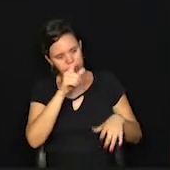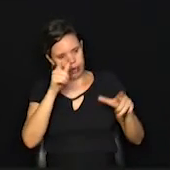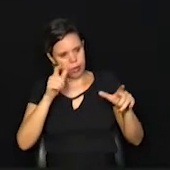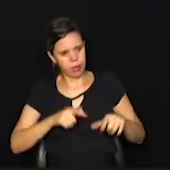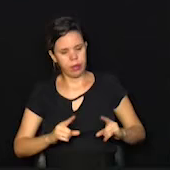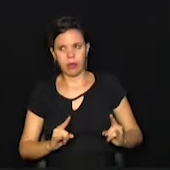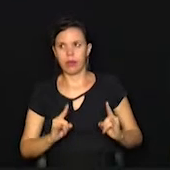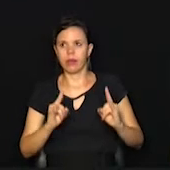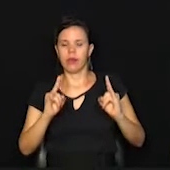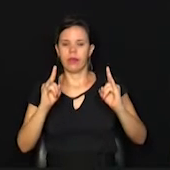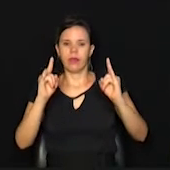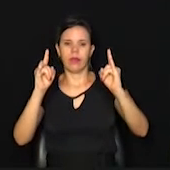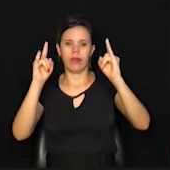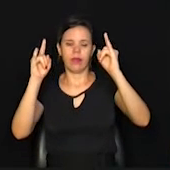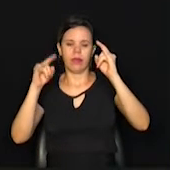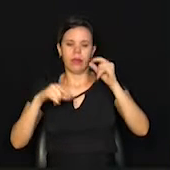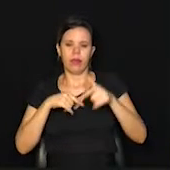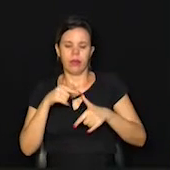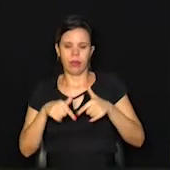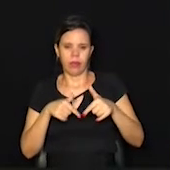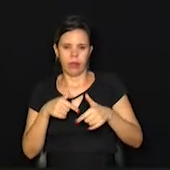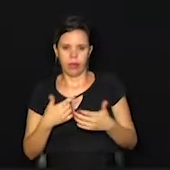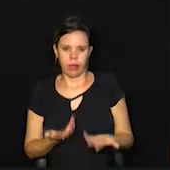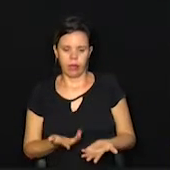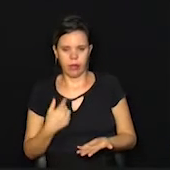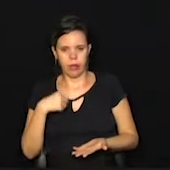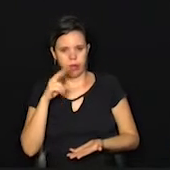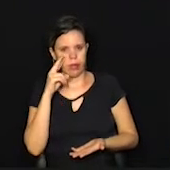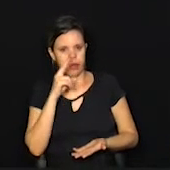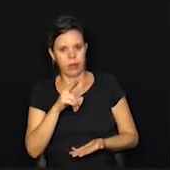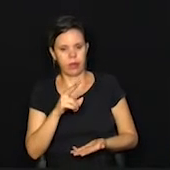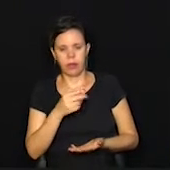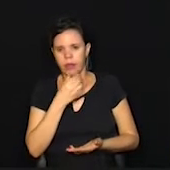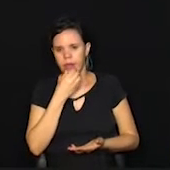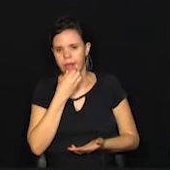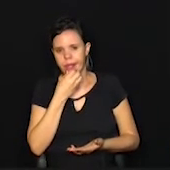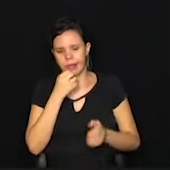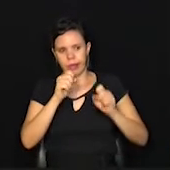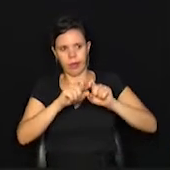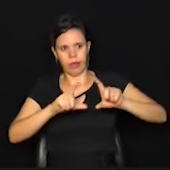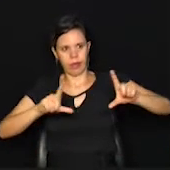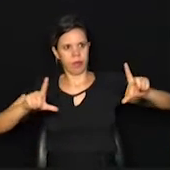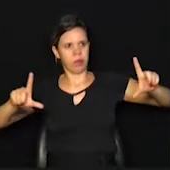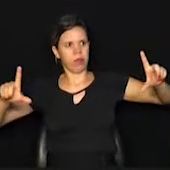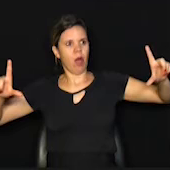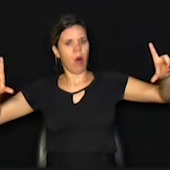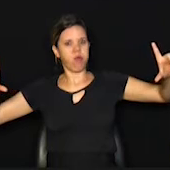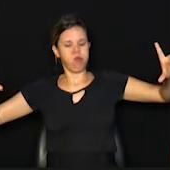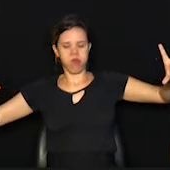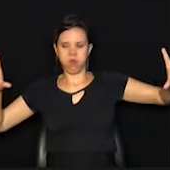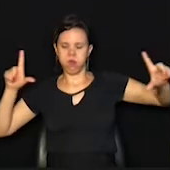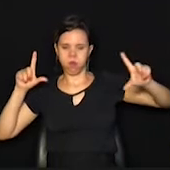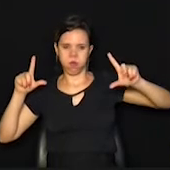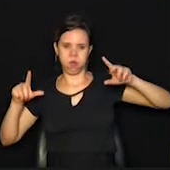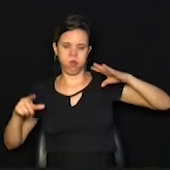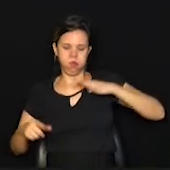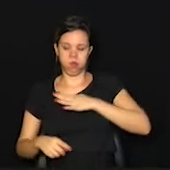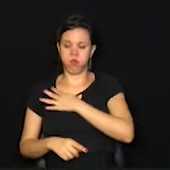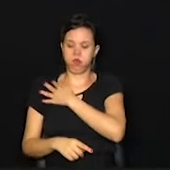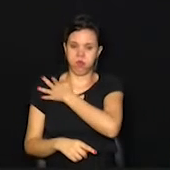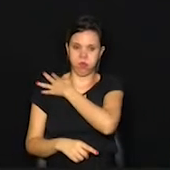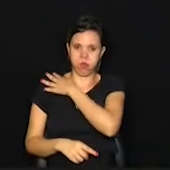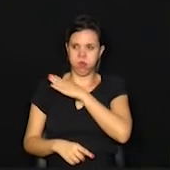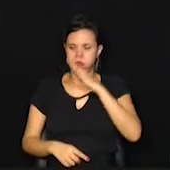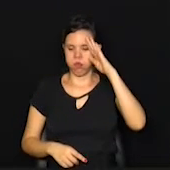num daqueles apartamentos funcionais foi a primeira vez que eu vi um quadro imenso de um general EA primeira vez que eu vi esse